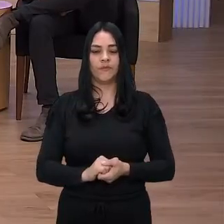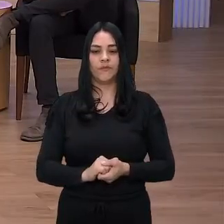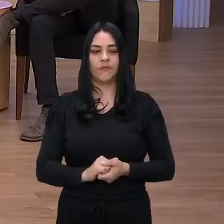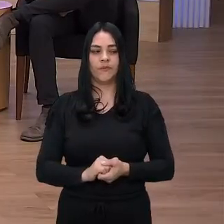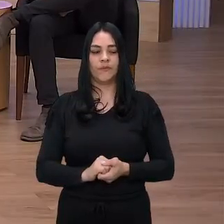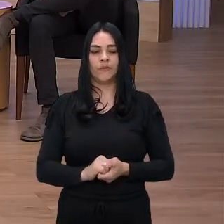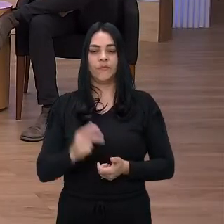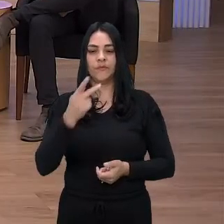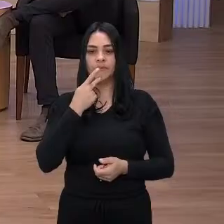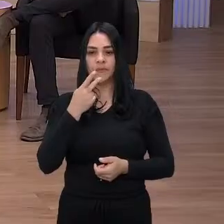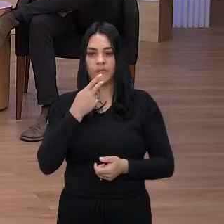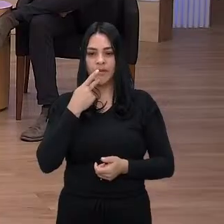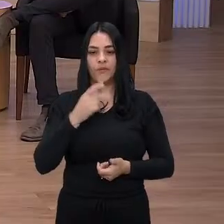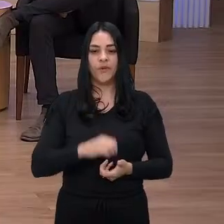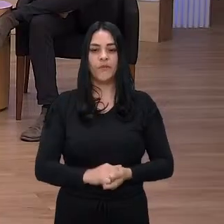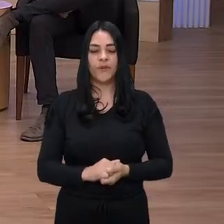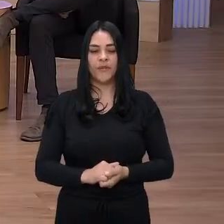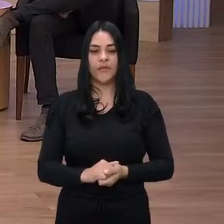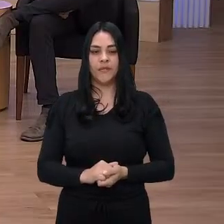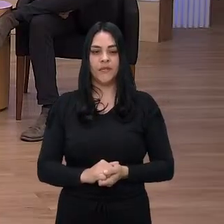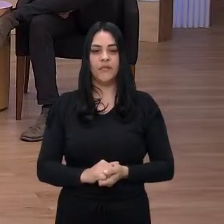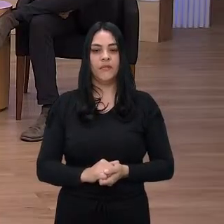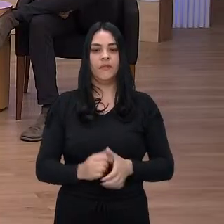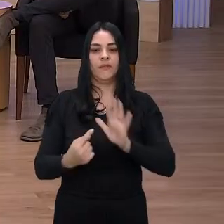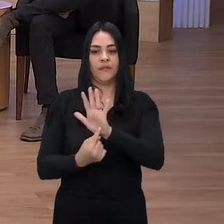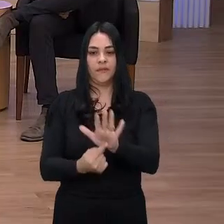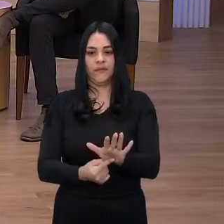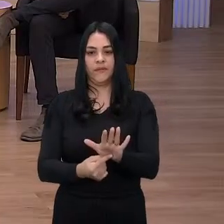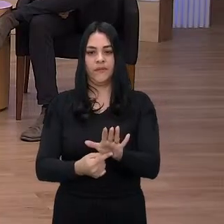Bora lá, posso fazer agora uma apresentaçãozinha do Lixo Zero.